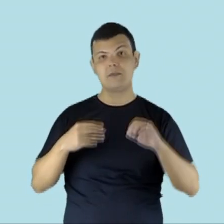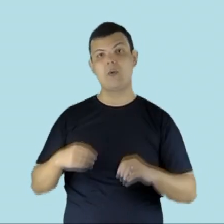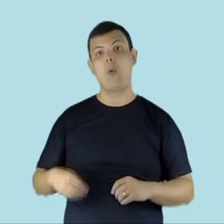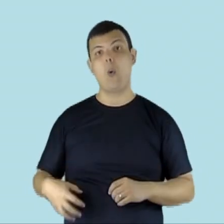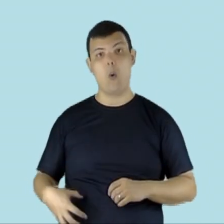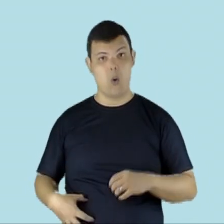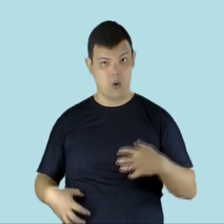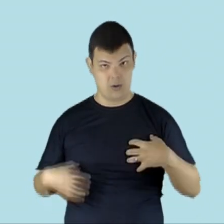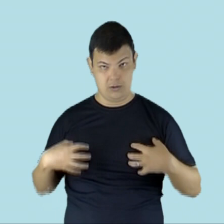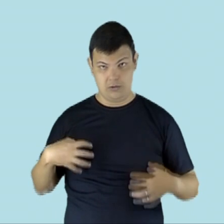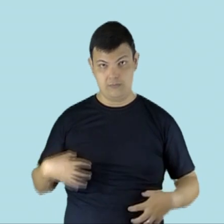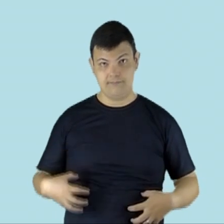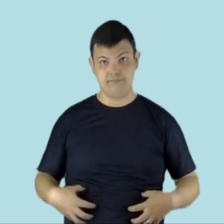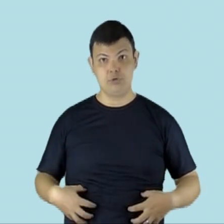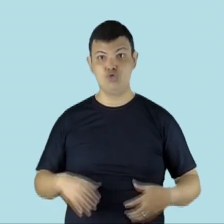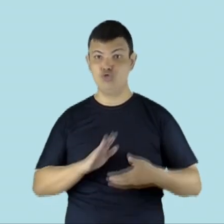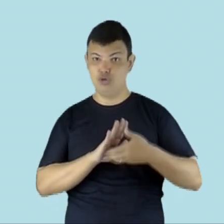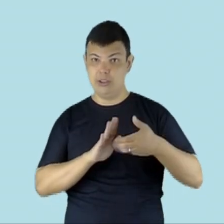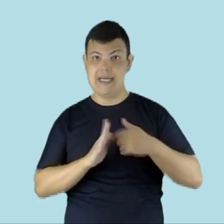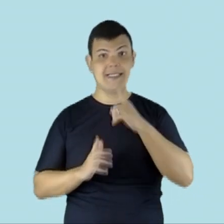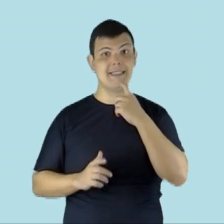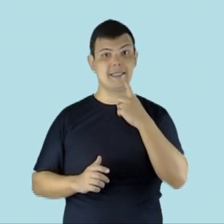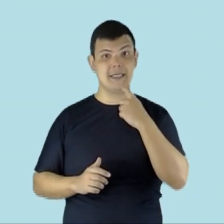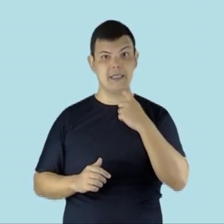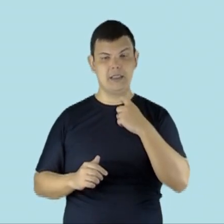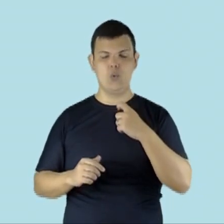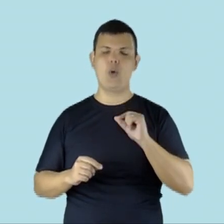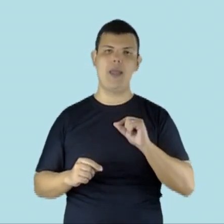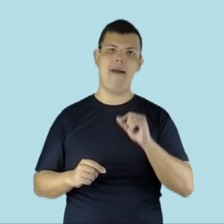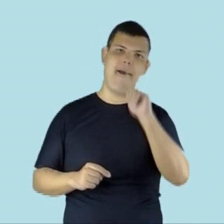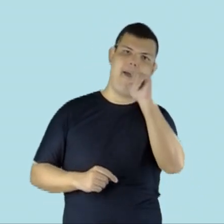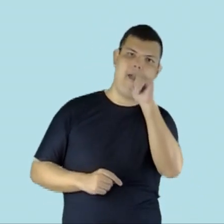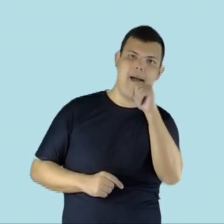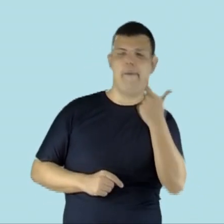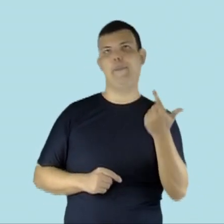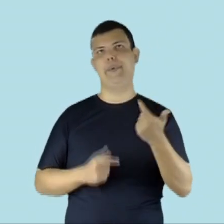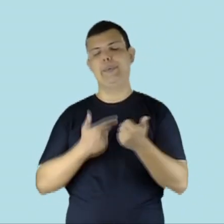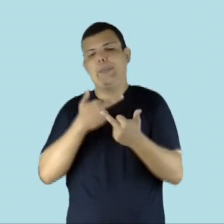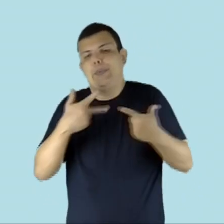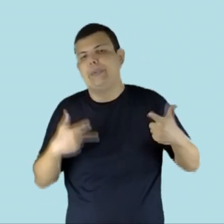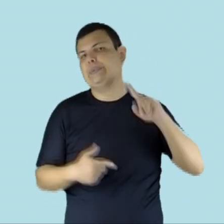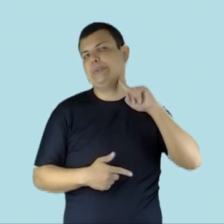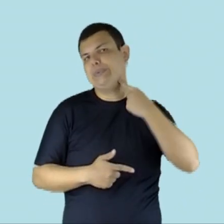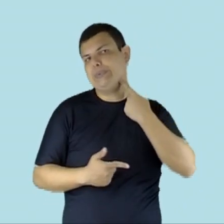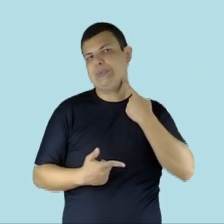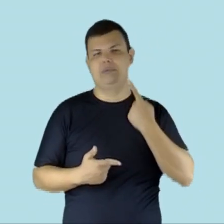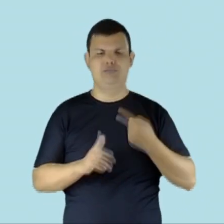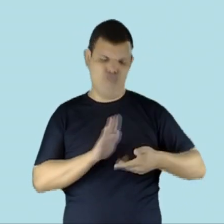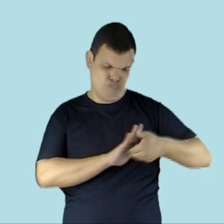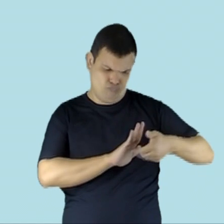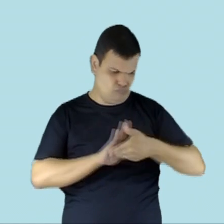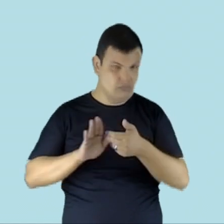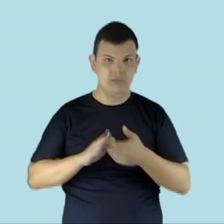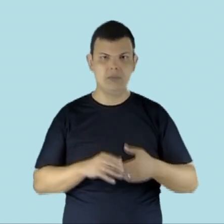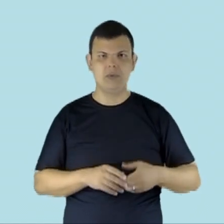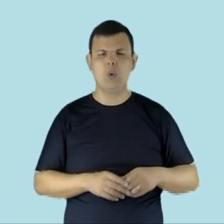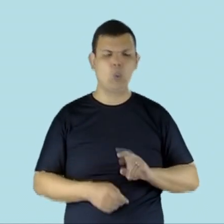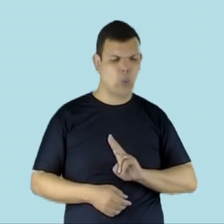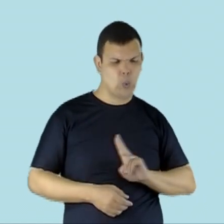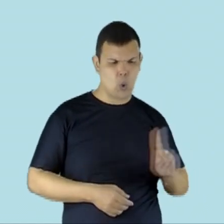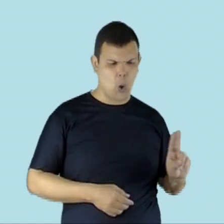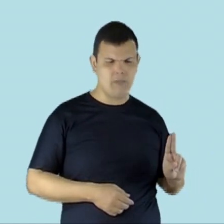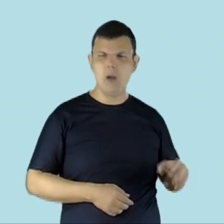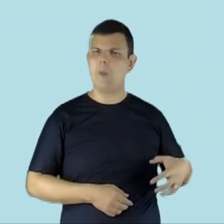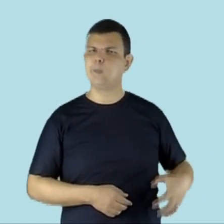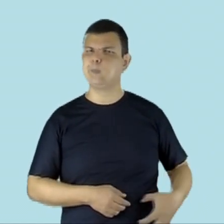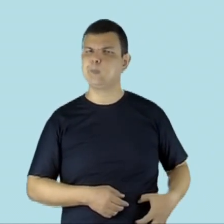Os órgãos que retiram do sangue a água e outras substâncias. Como é o nome desse órgão que faz isso? No